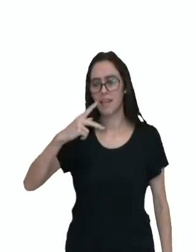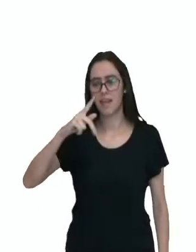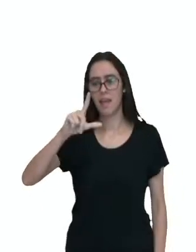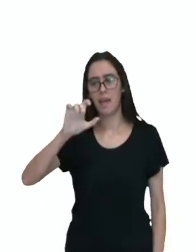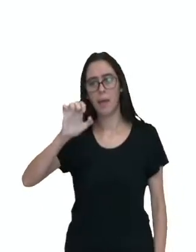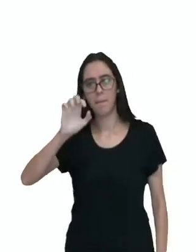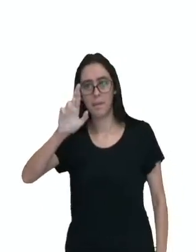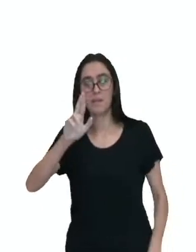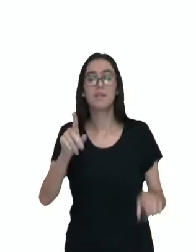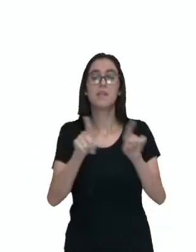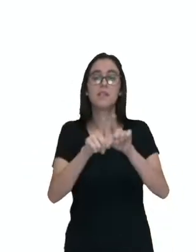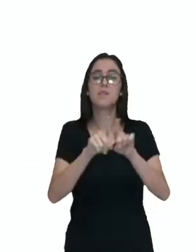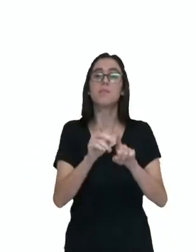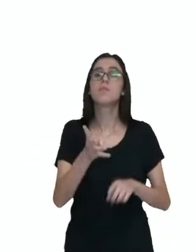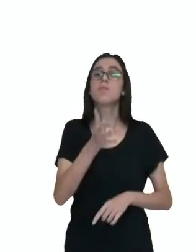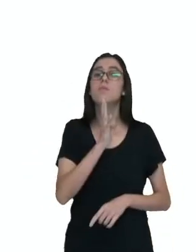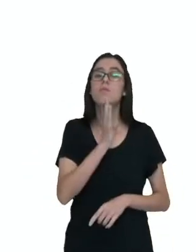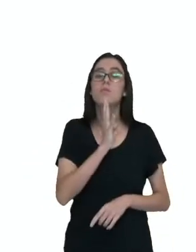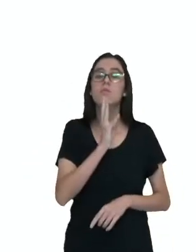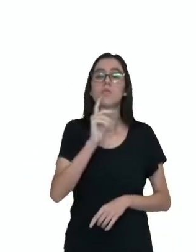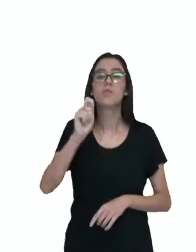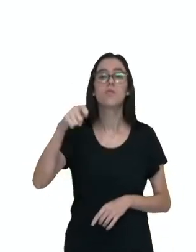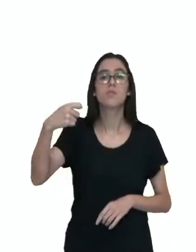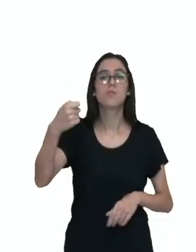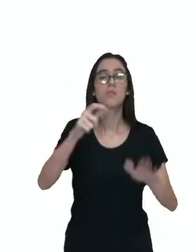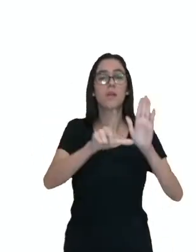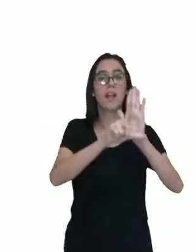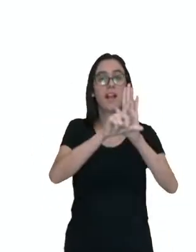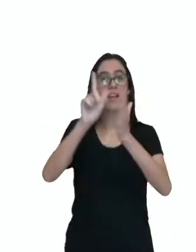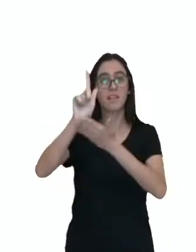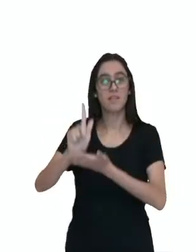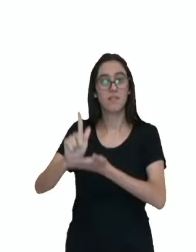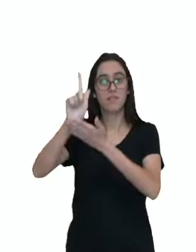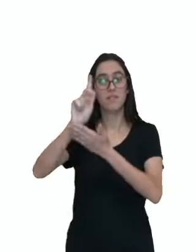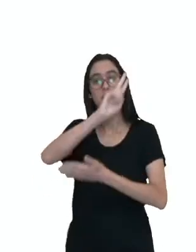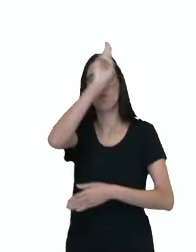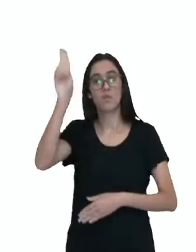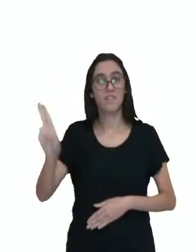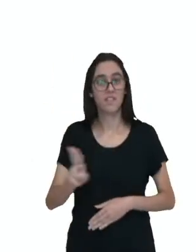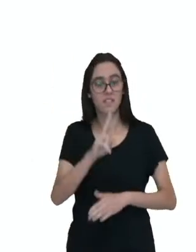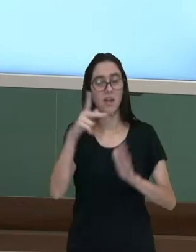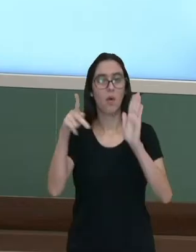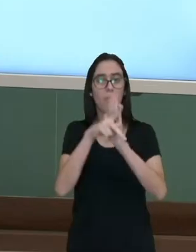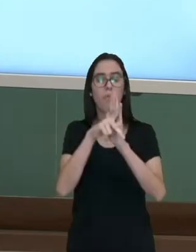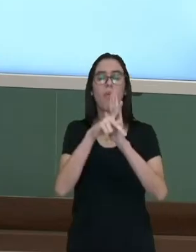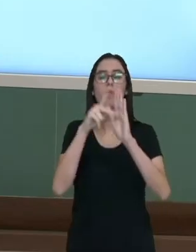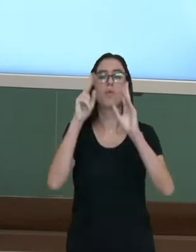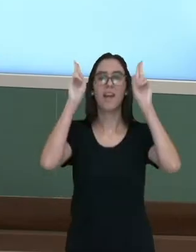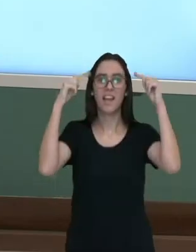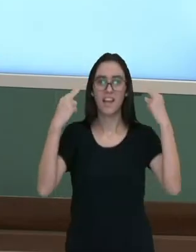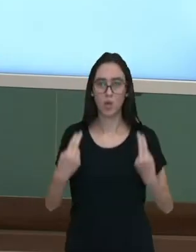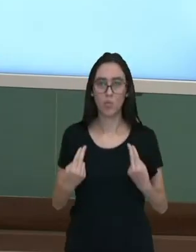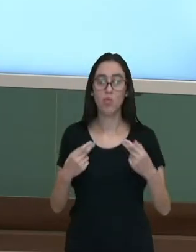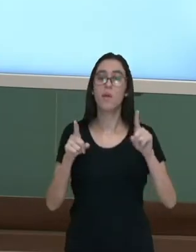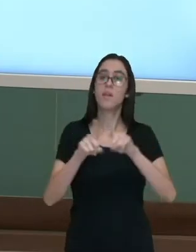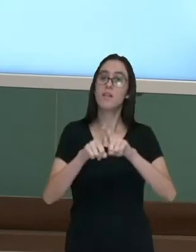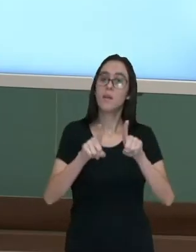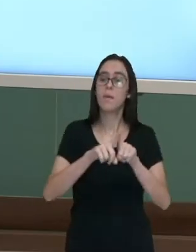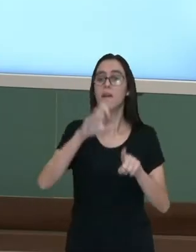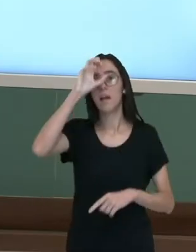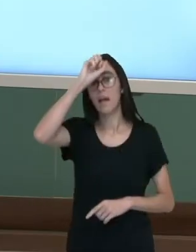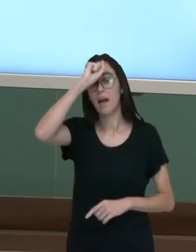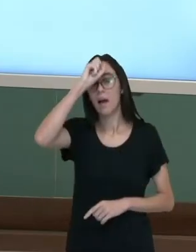sobre a gravitação, a lei da gravitação universal de Newton, que a gente falou, e também conhecer um pouquinho sobre a questão